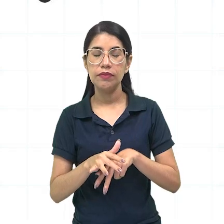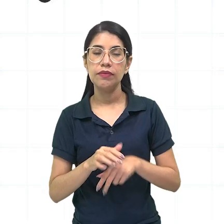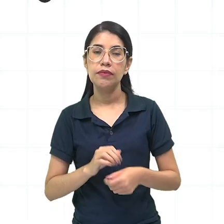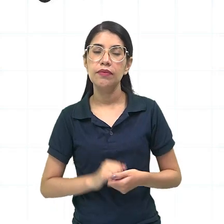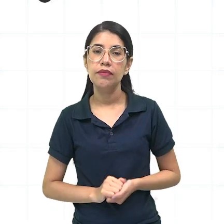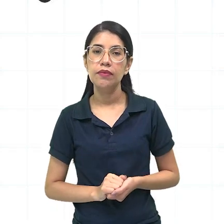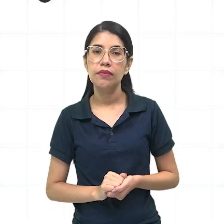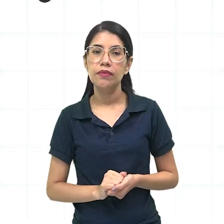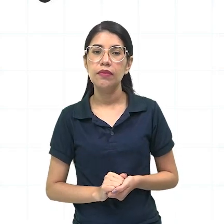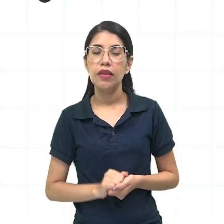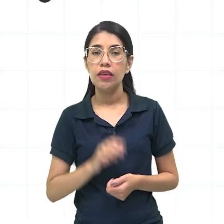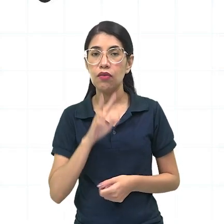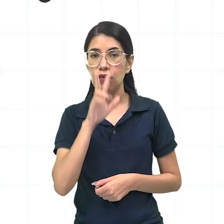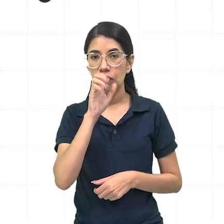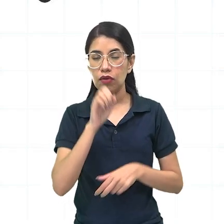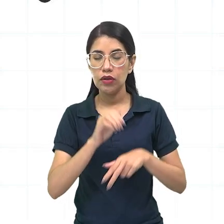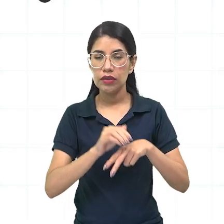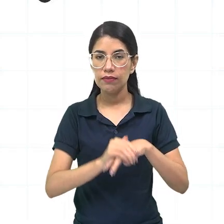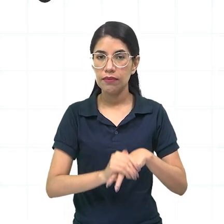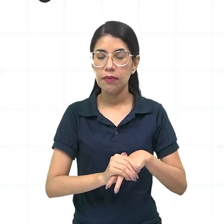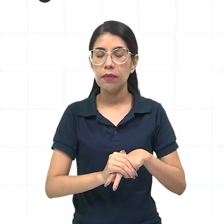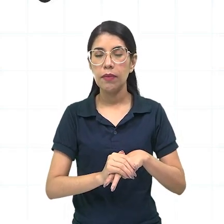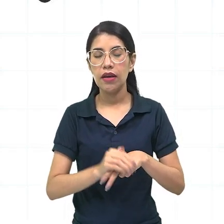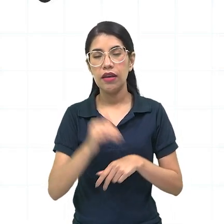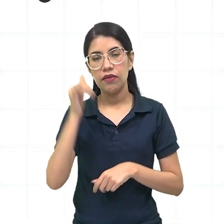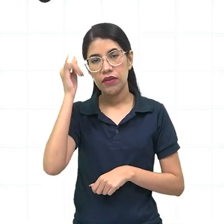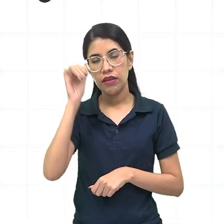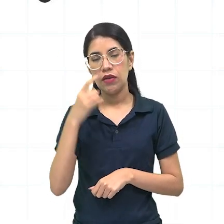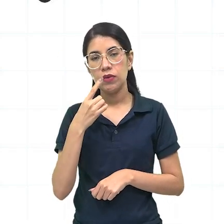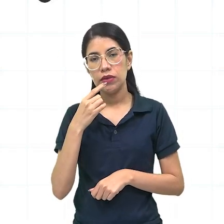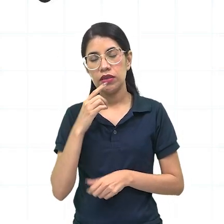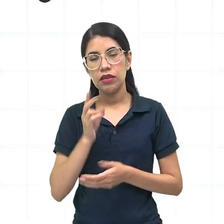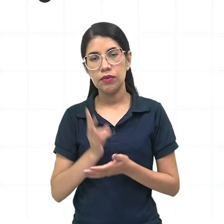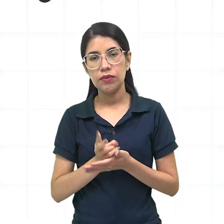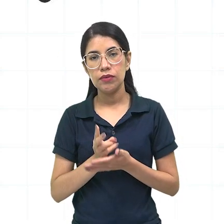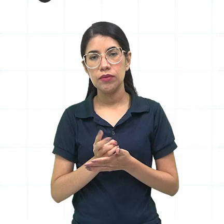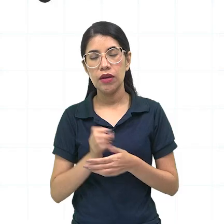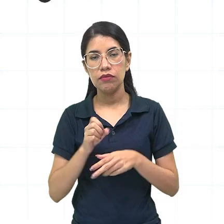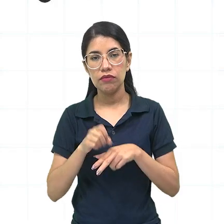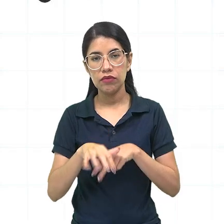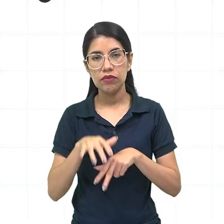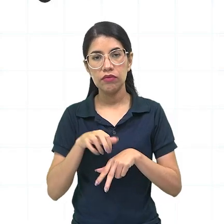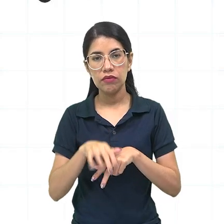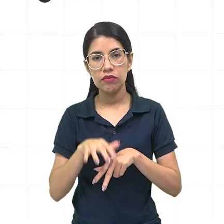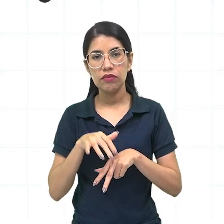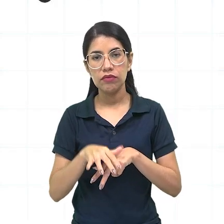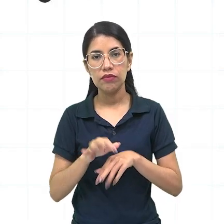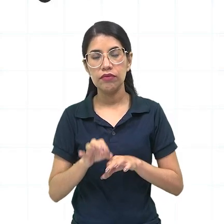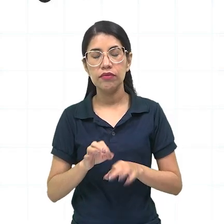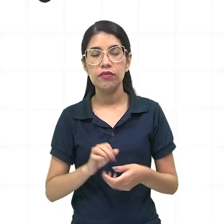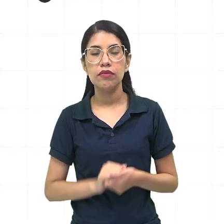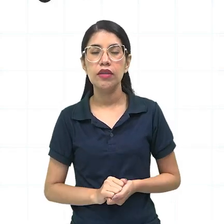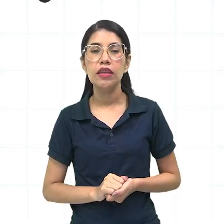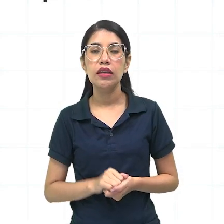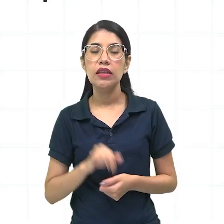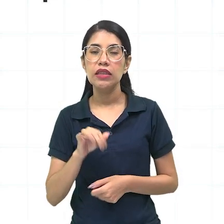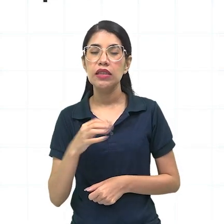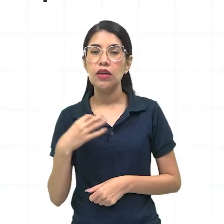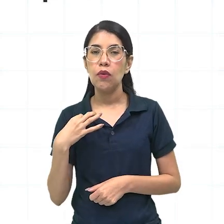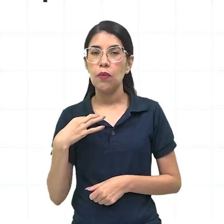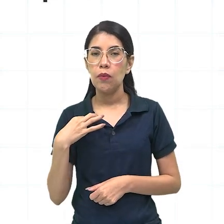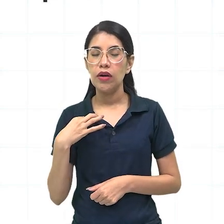cima, que é para estancar o sangue, para evitar que o sangue continue saindo, tá bom? Se caso o pano ele